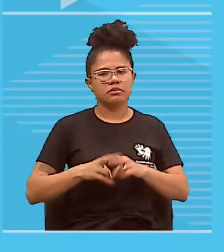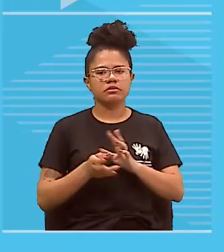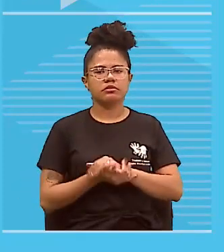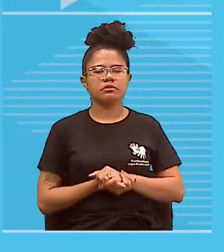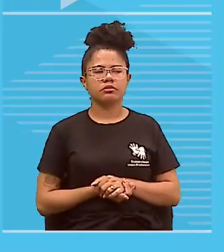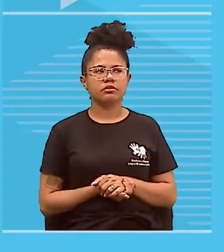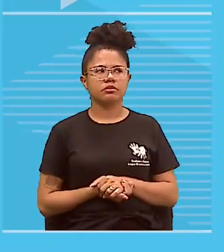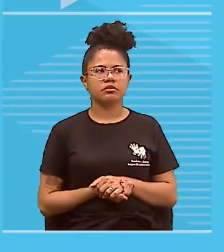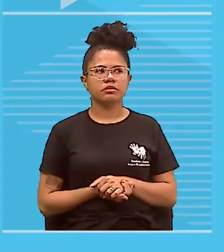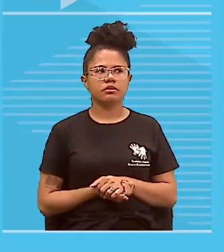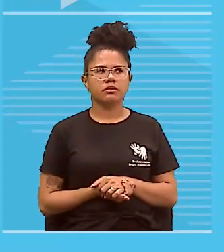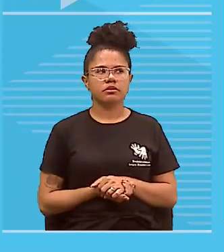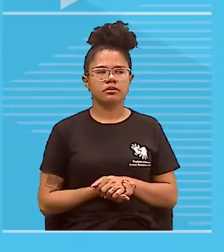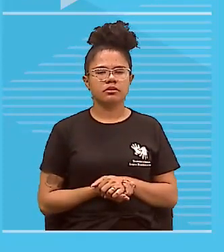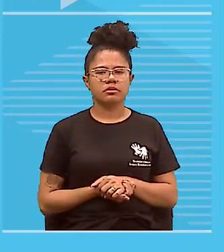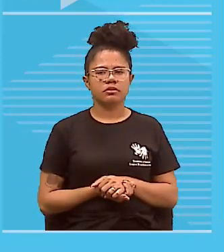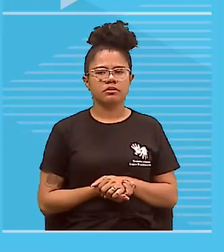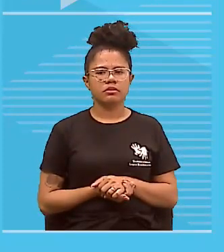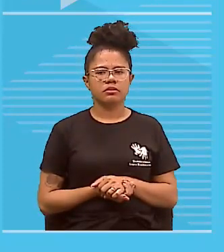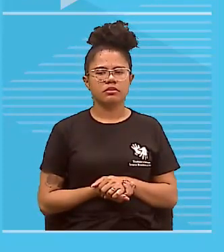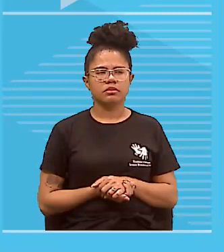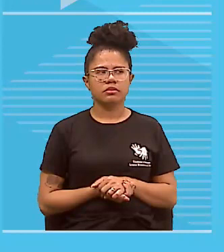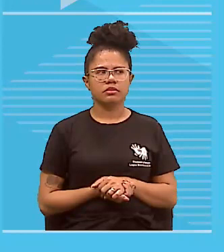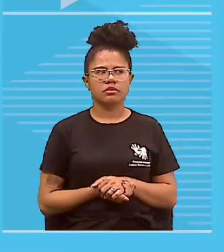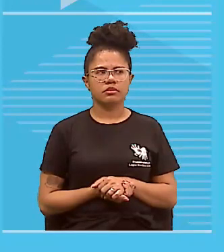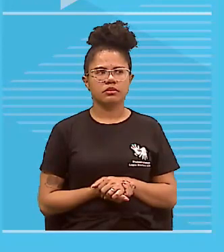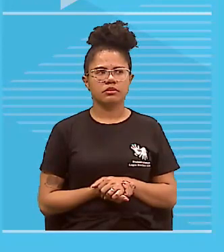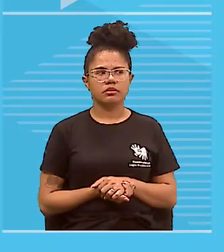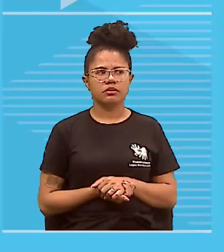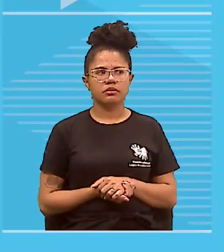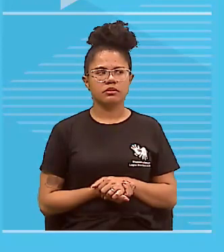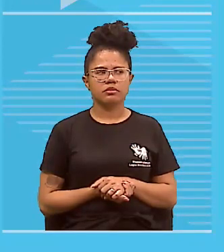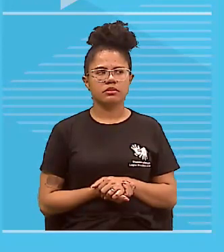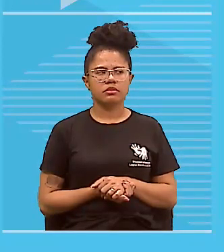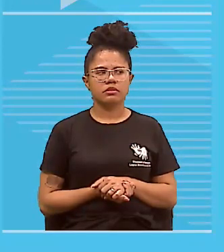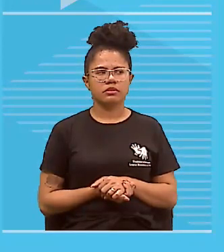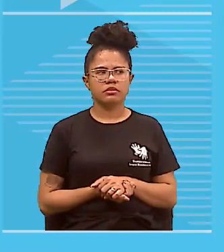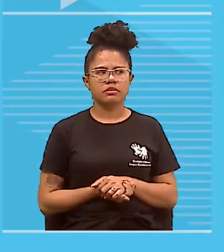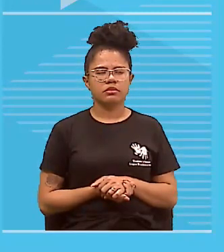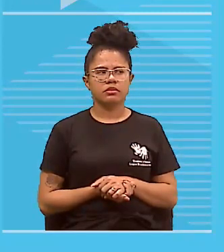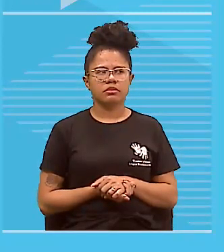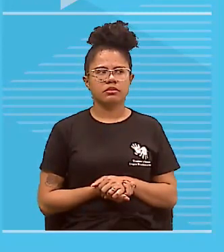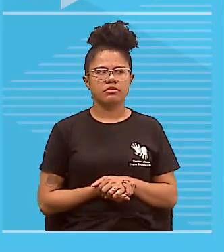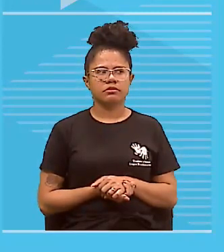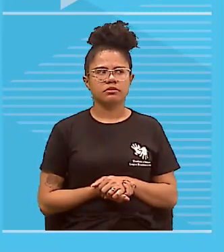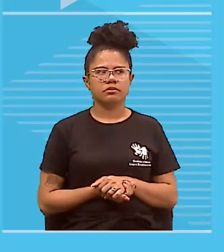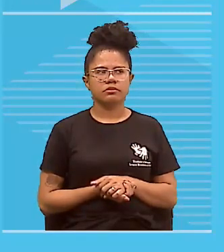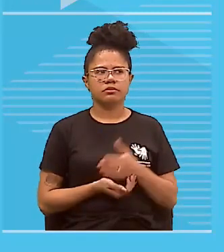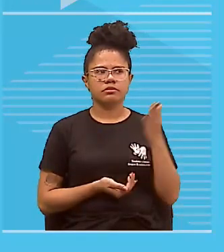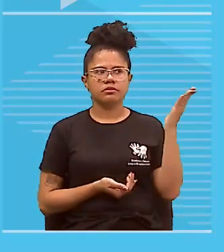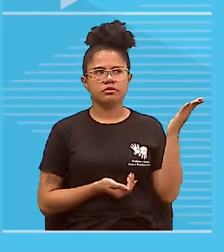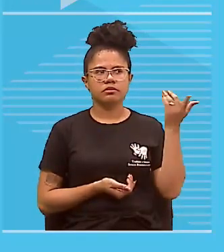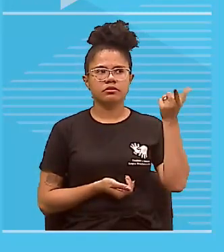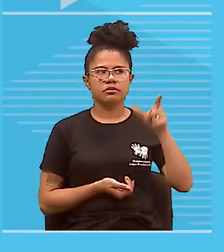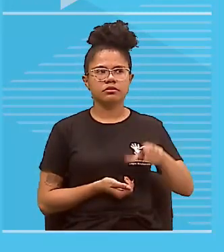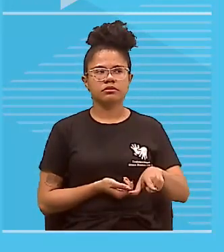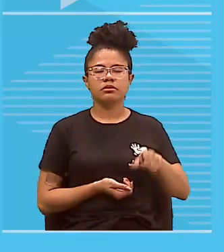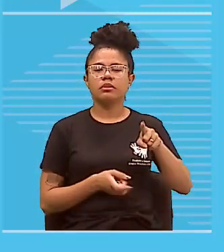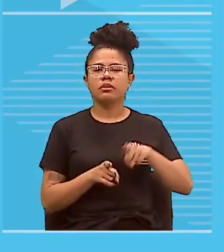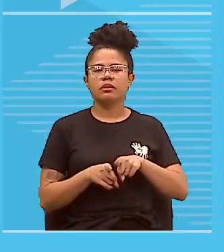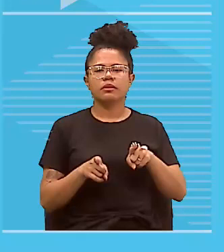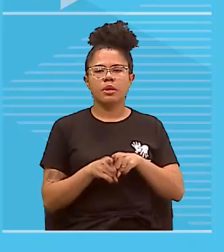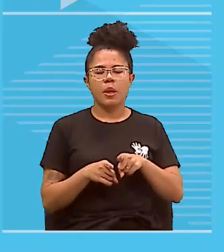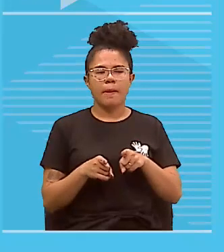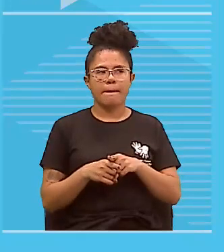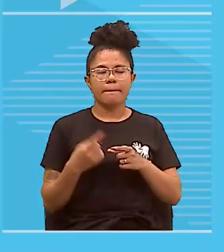Aí, a gente tem o dióxido de carbono, que também é liberado a partir dos combustíveis